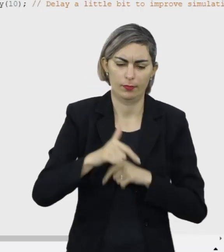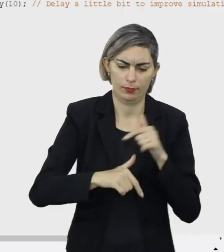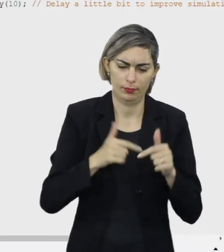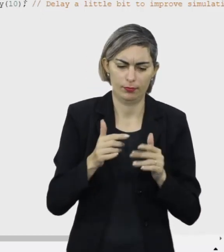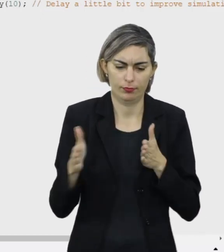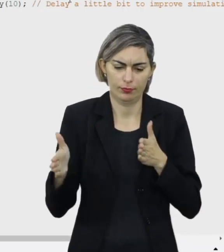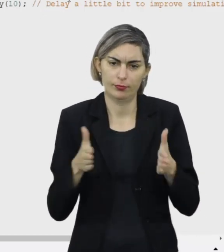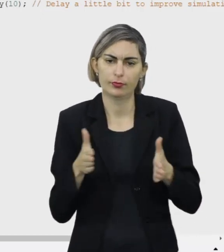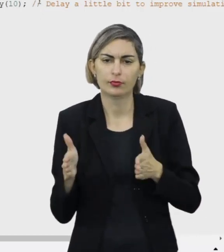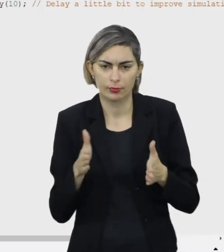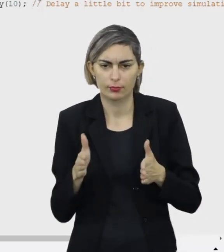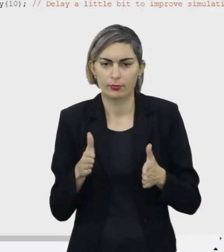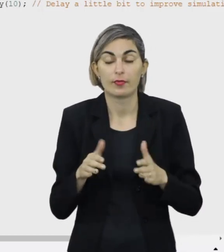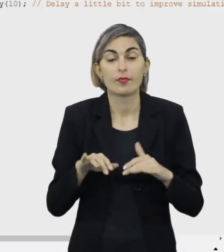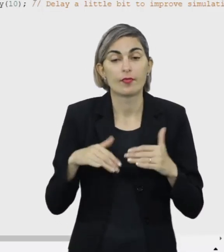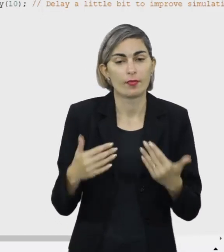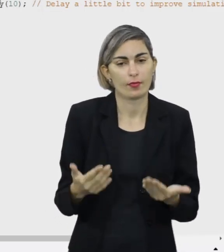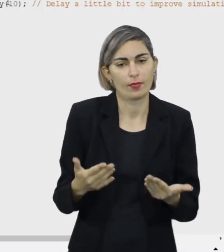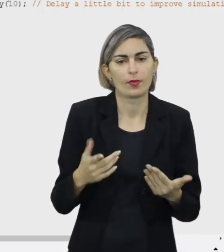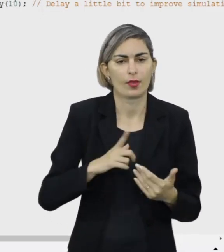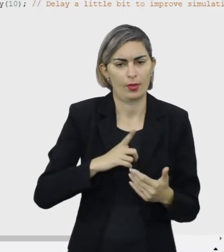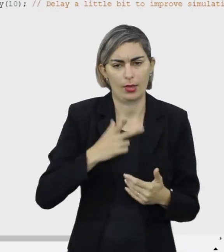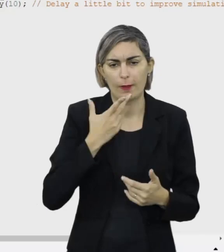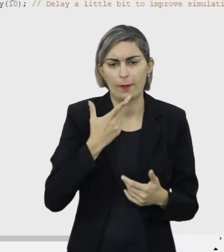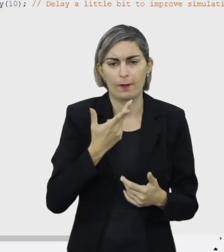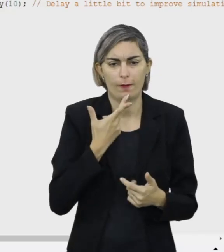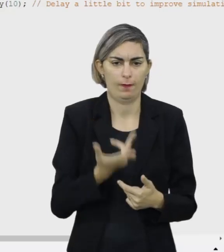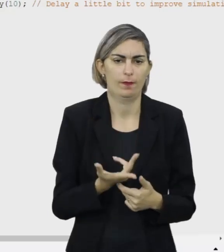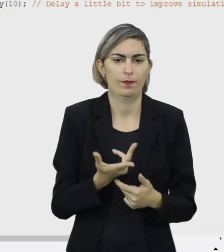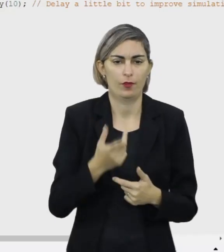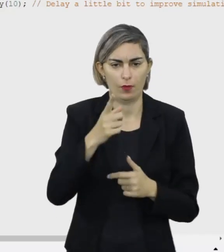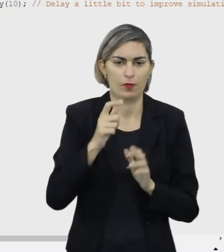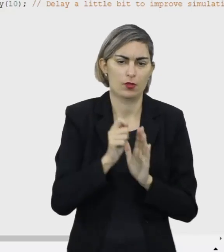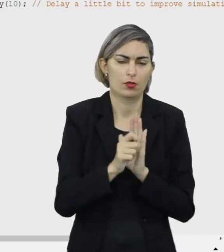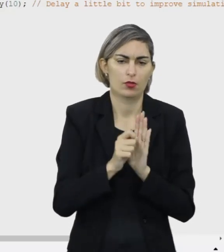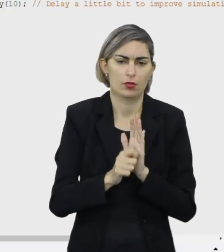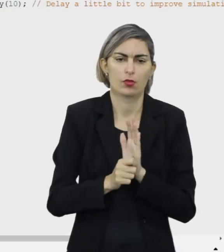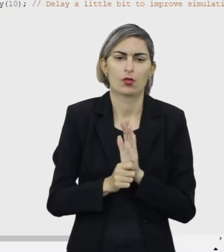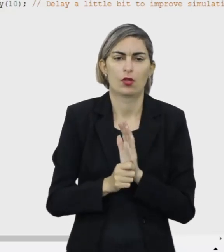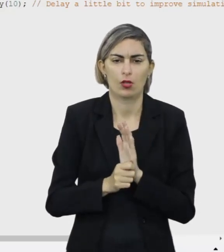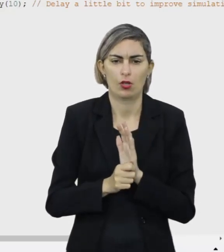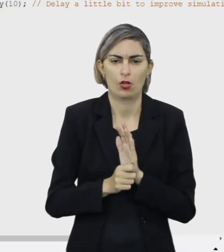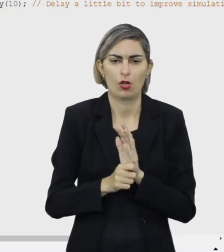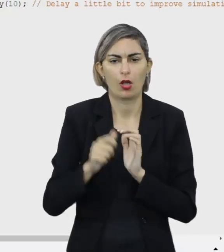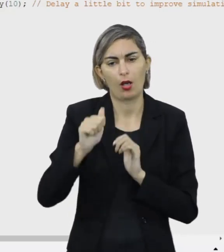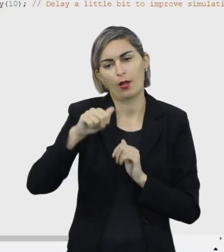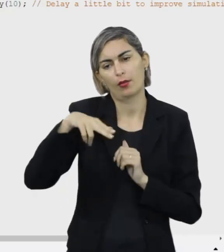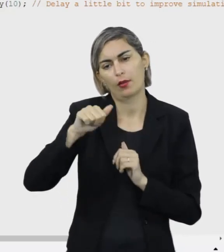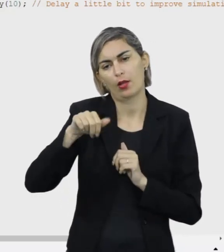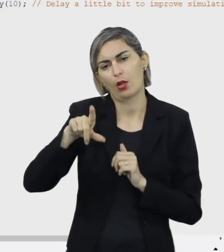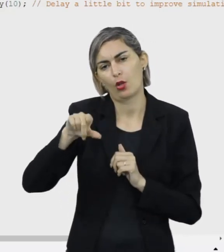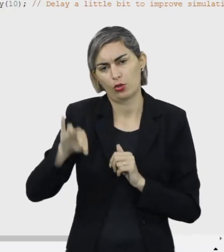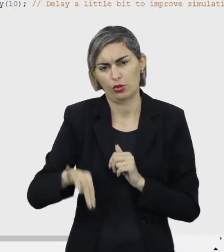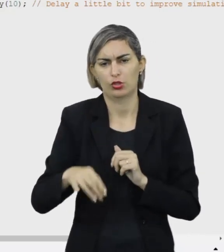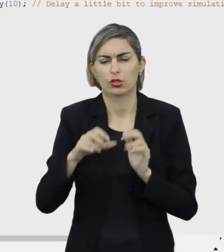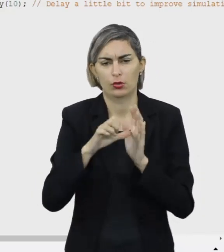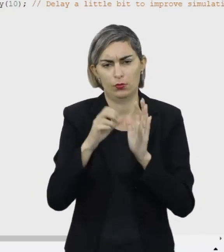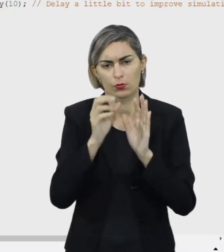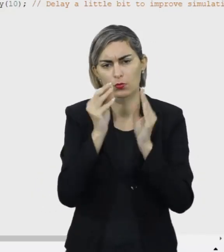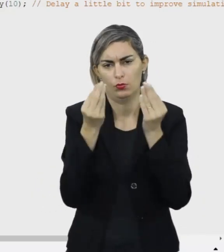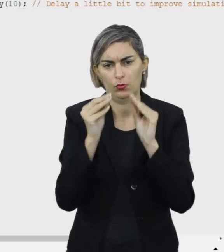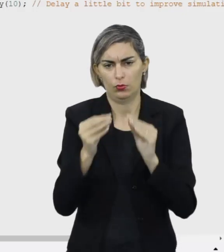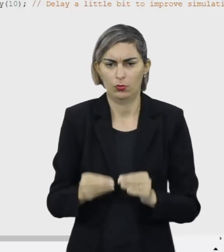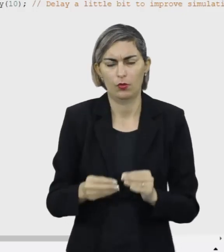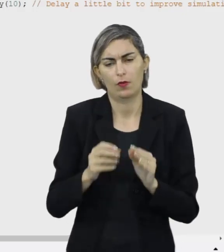trabalho. Então, nesse caso, eu estou dizendo o seguinte: escreva de forma analógica, não é digital, então eu posso ter